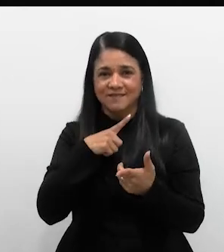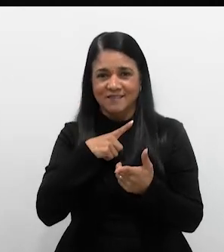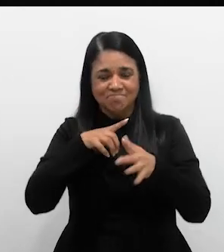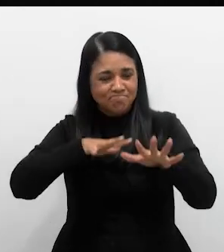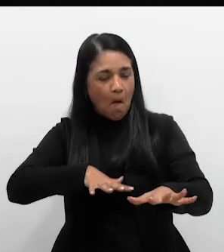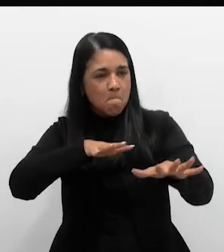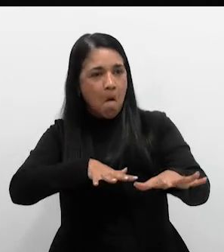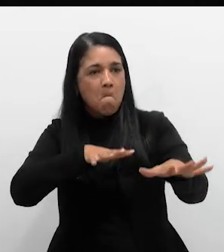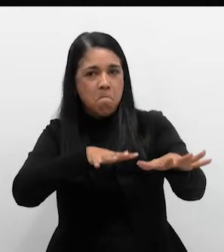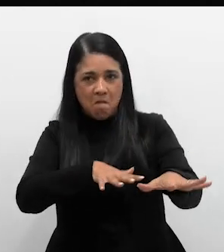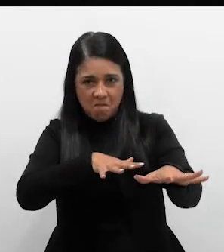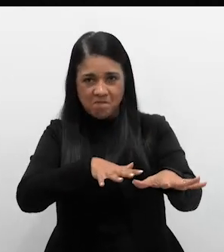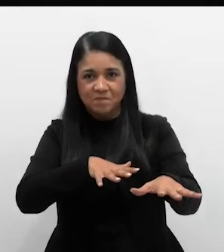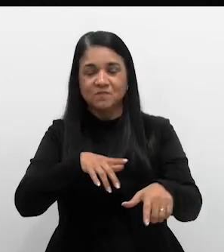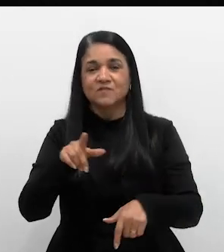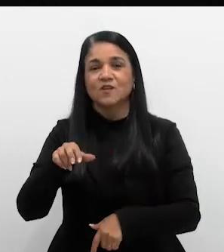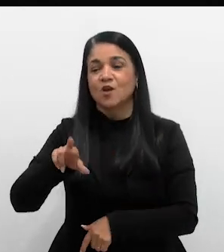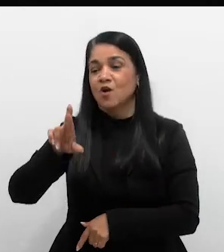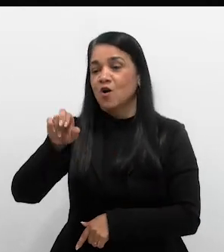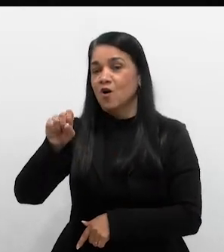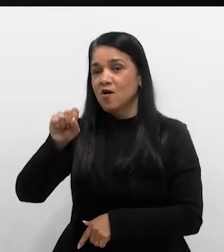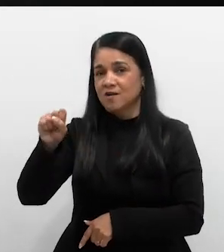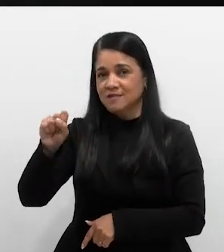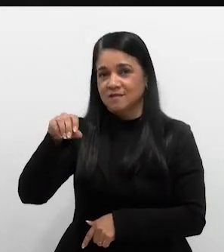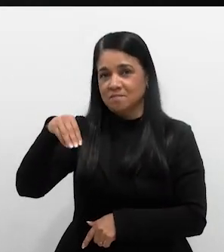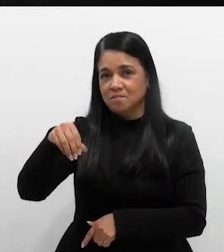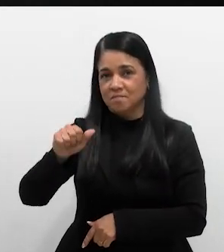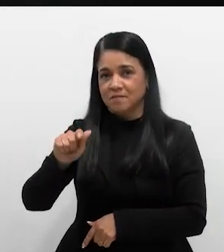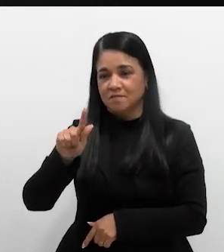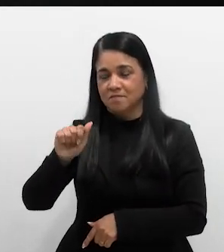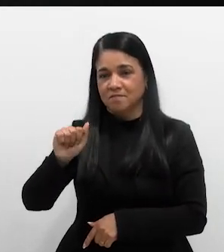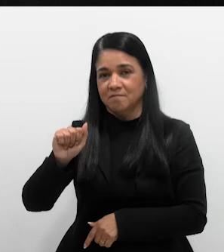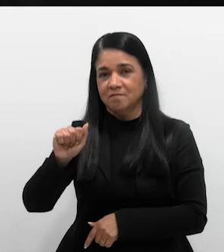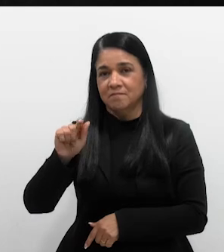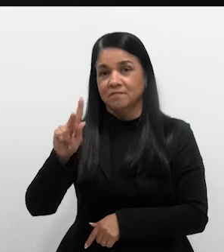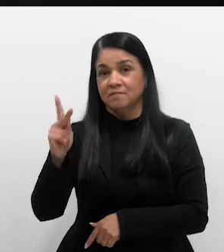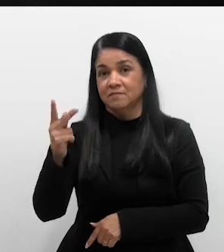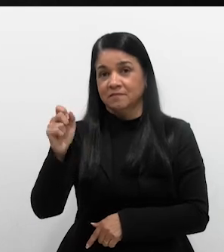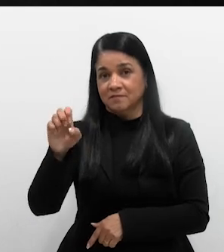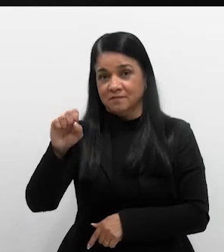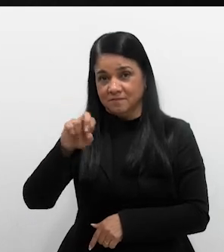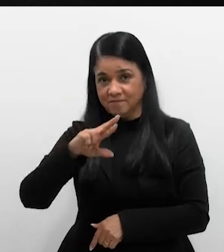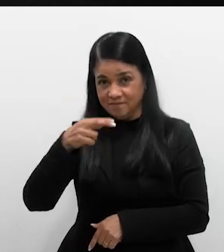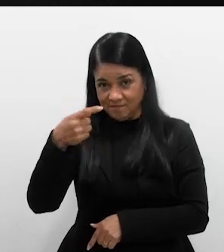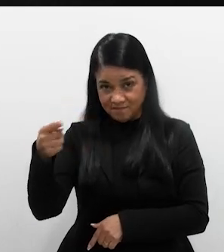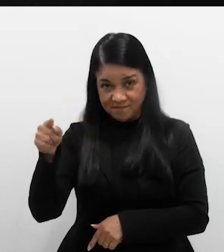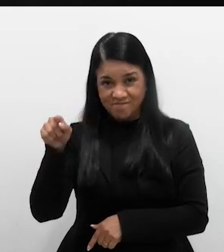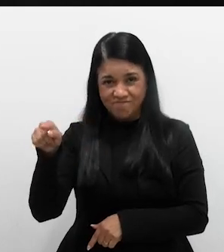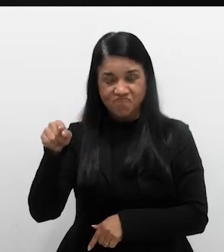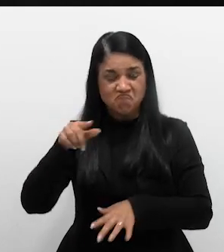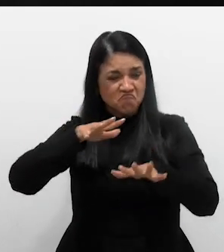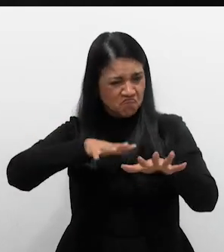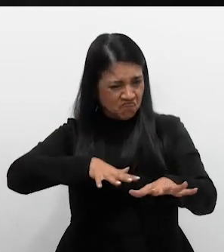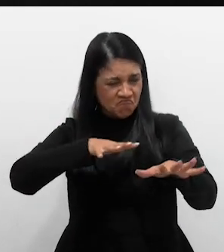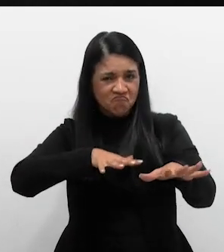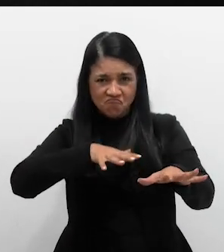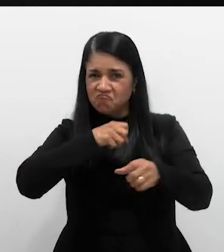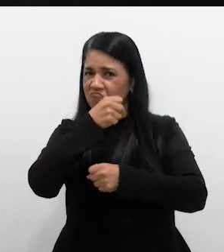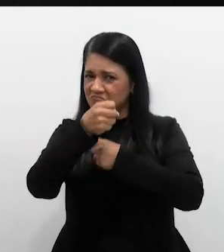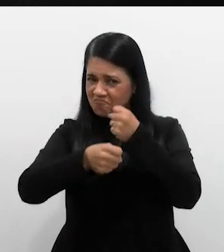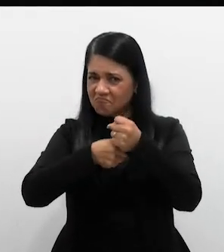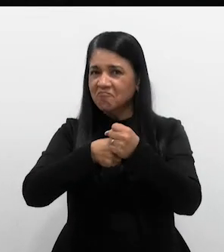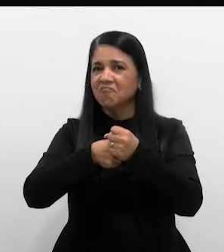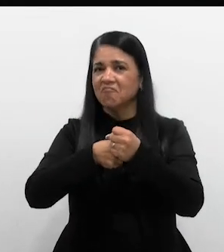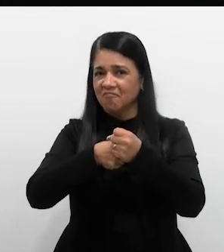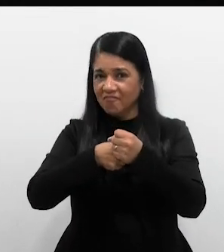mim, ela estava completa na avenida. Rosa Magalhães, né? Que coisa. É Sabe, incrível. vai ser, sem dúvida nenhuma, um